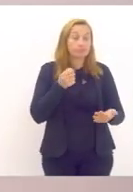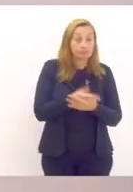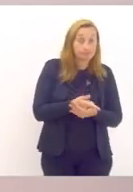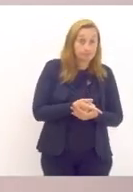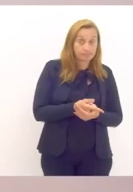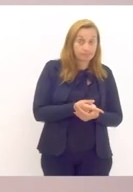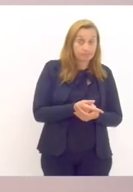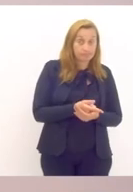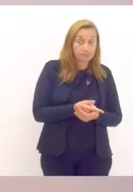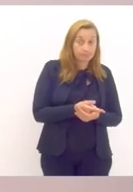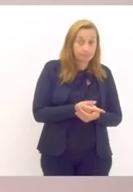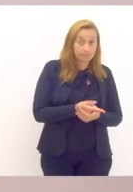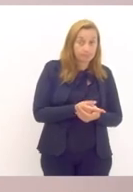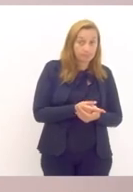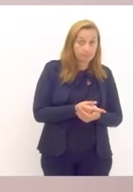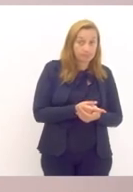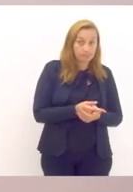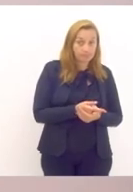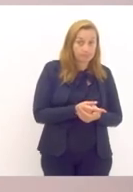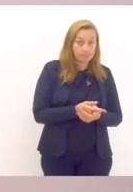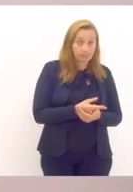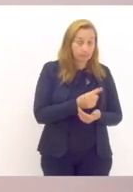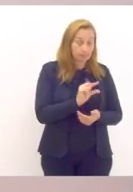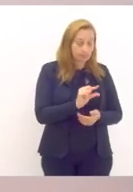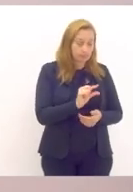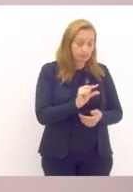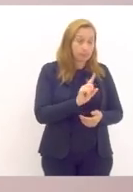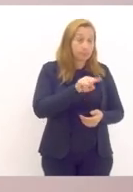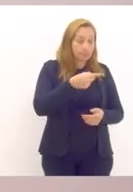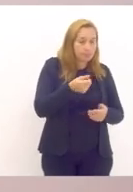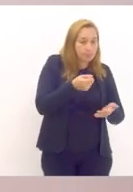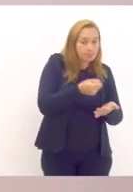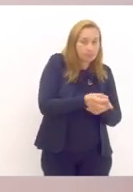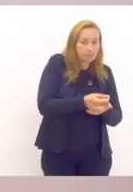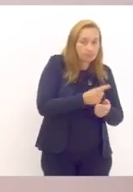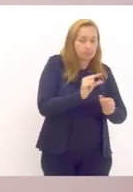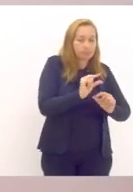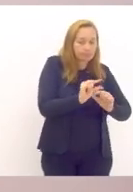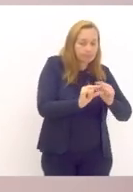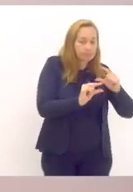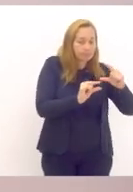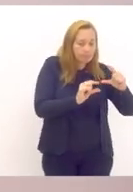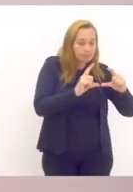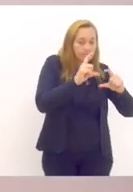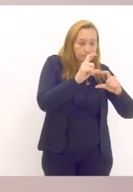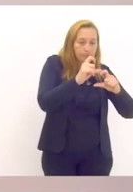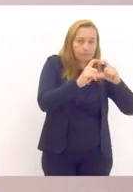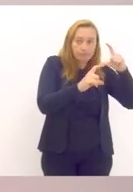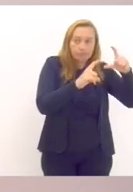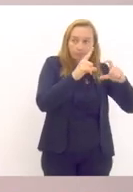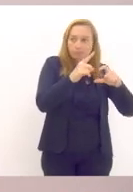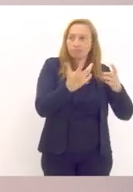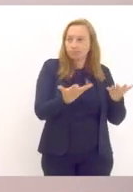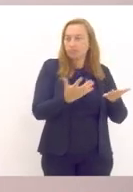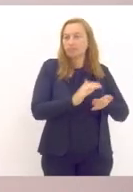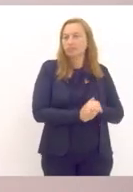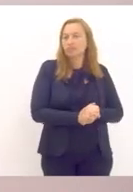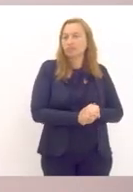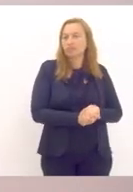uma escadinha, e nessa escadinha, no início, você não está nem pagando os juros daquele ano. Então,